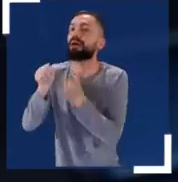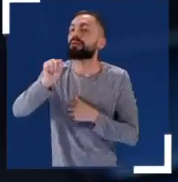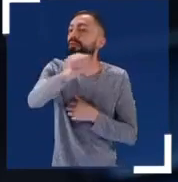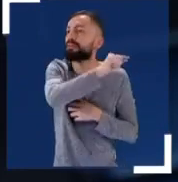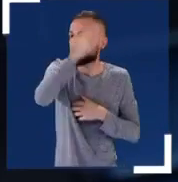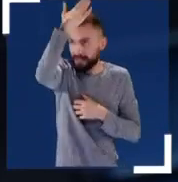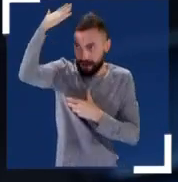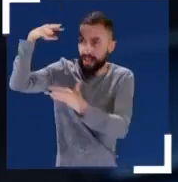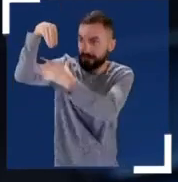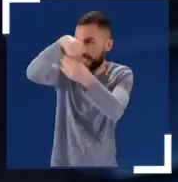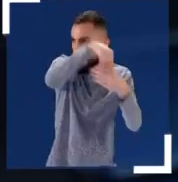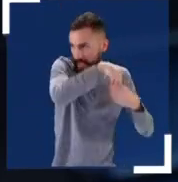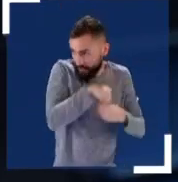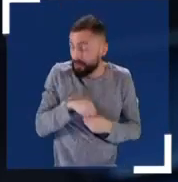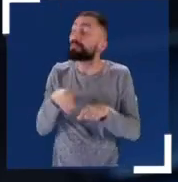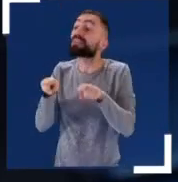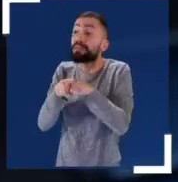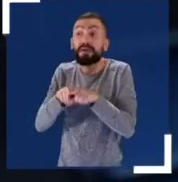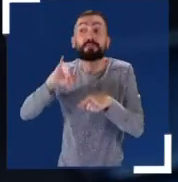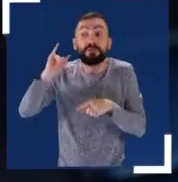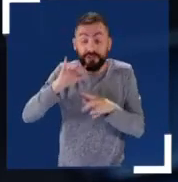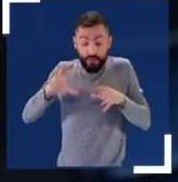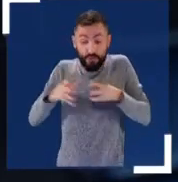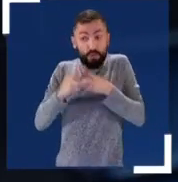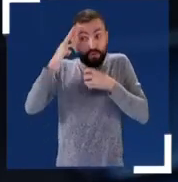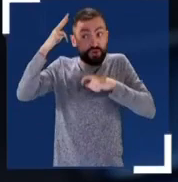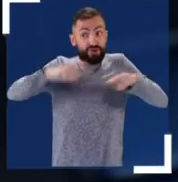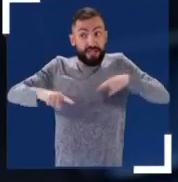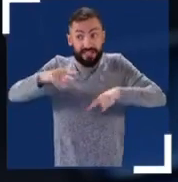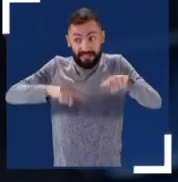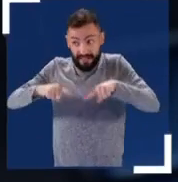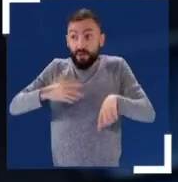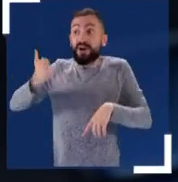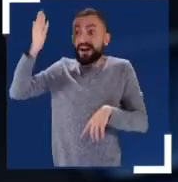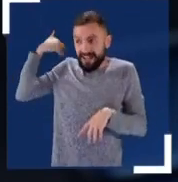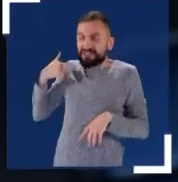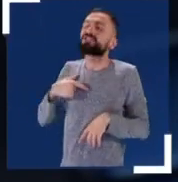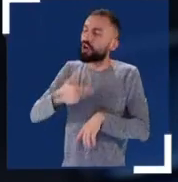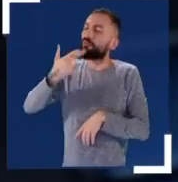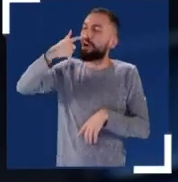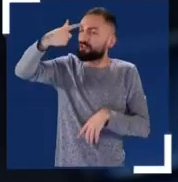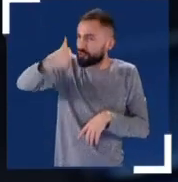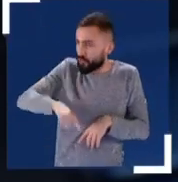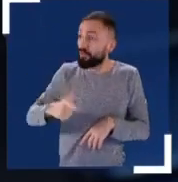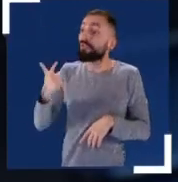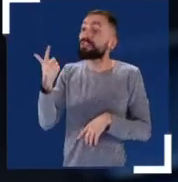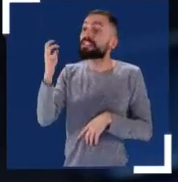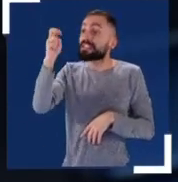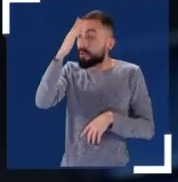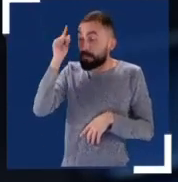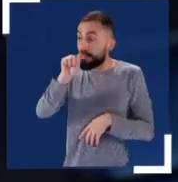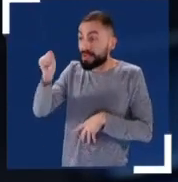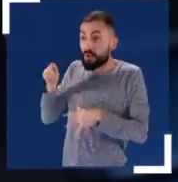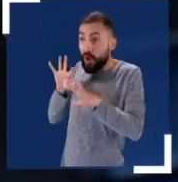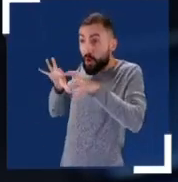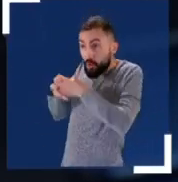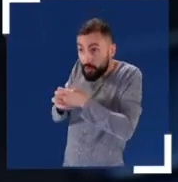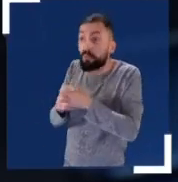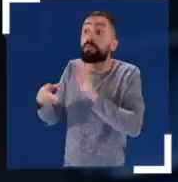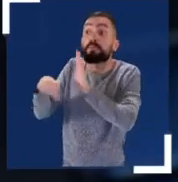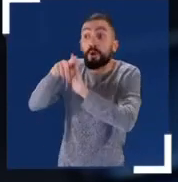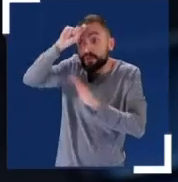modelos de gestão também. Volto a repetir, nós fizemos um grupo com 25 gestores de hospitais privados que vão nos ajudar